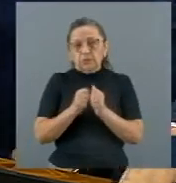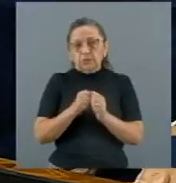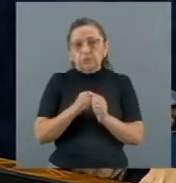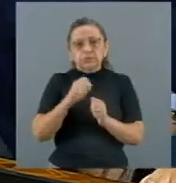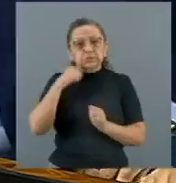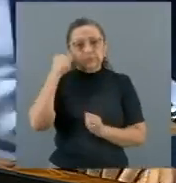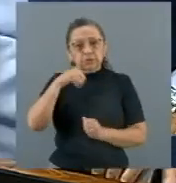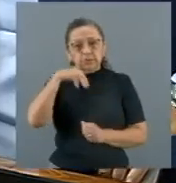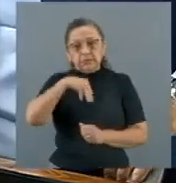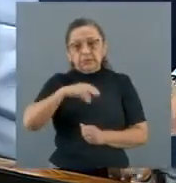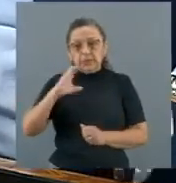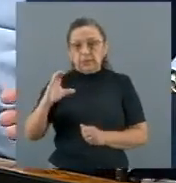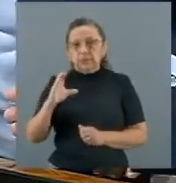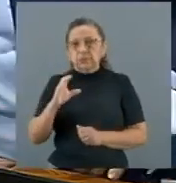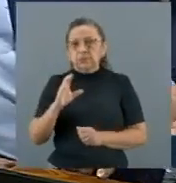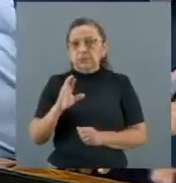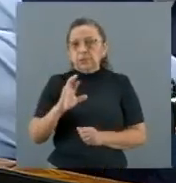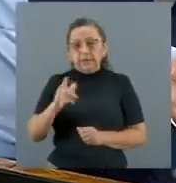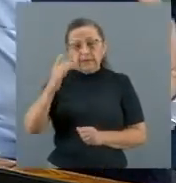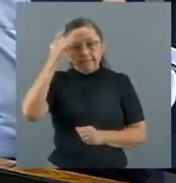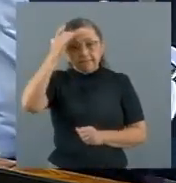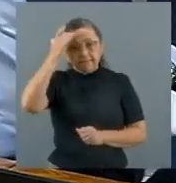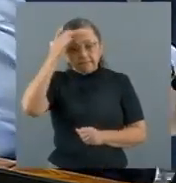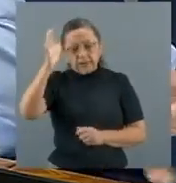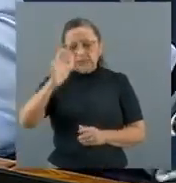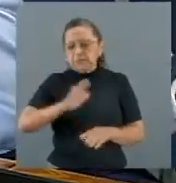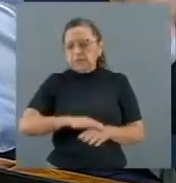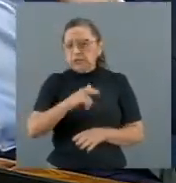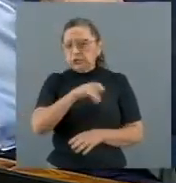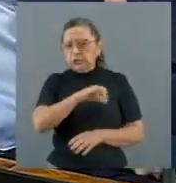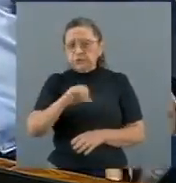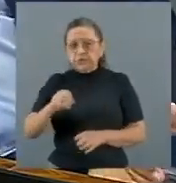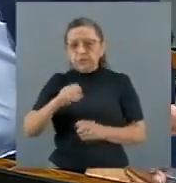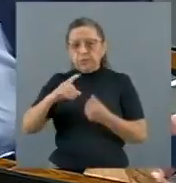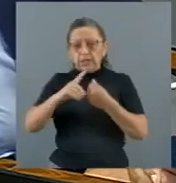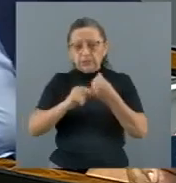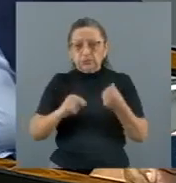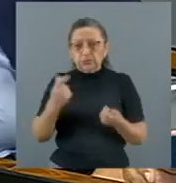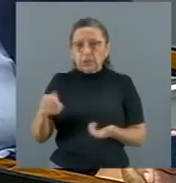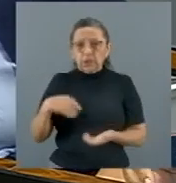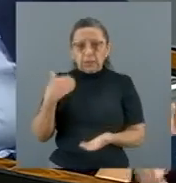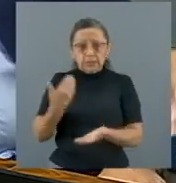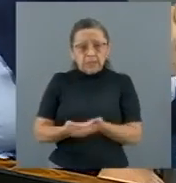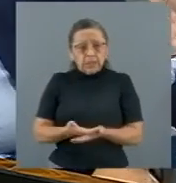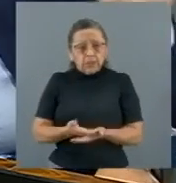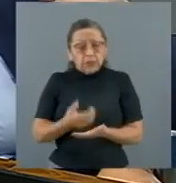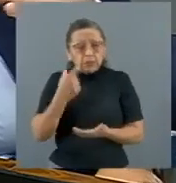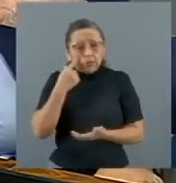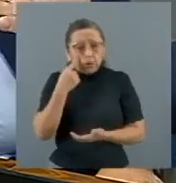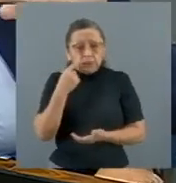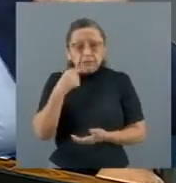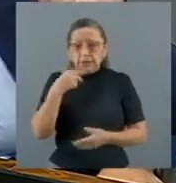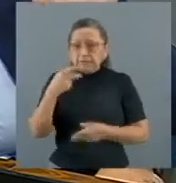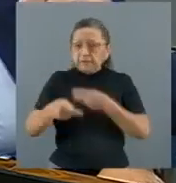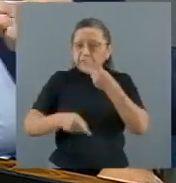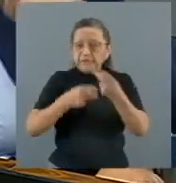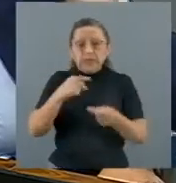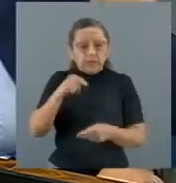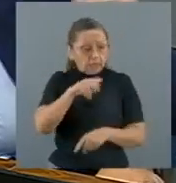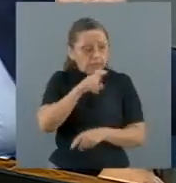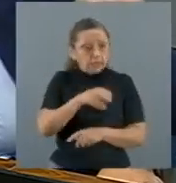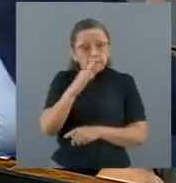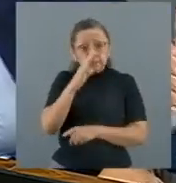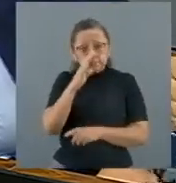excepcional, não é fácil, mais de 900 artigos. Ouvir todos nós, está aqui atentamente nos escutando os senhores que são convidados